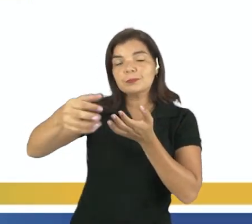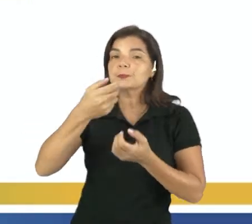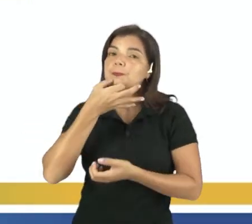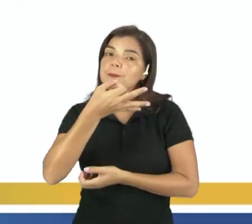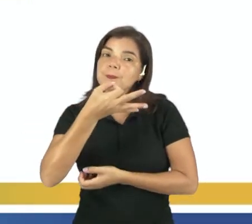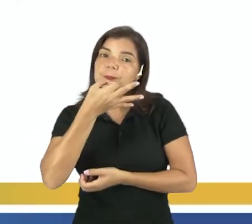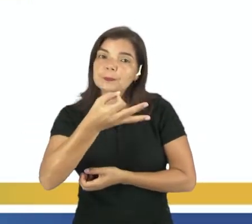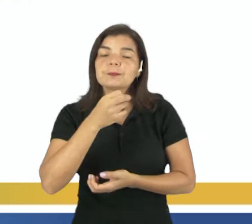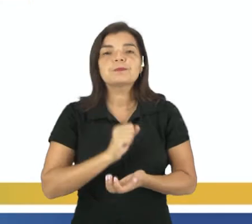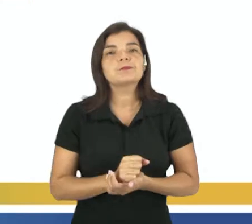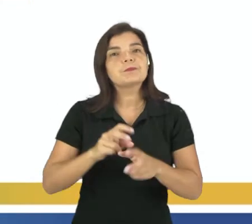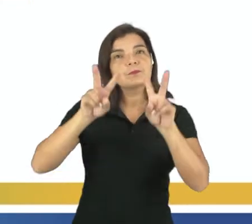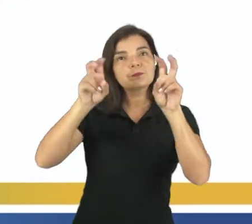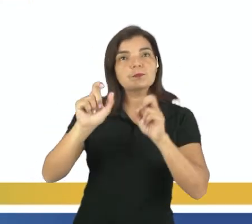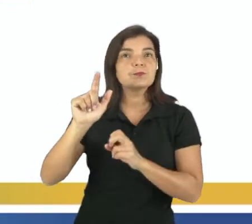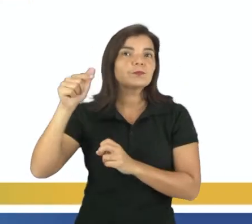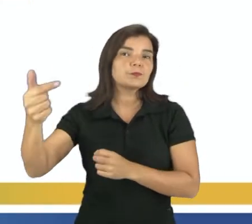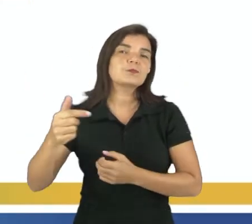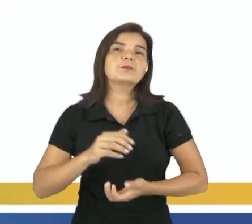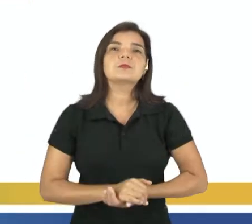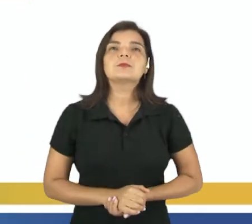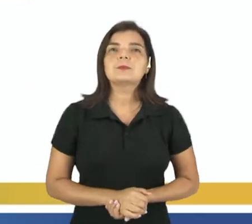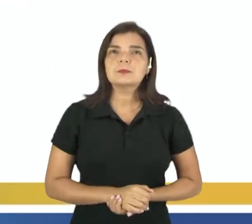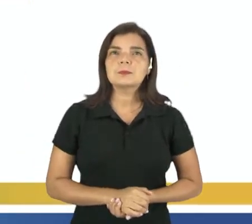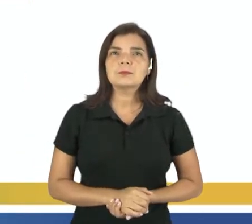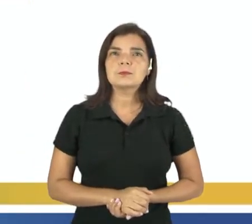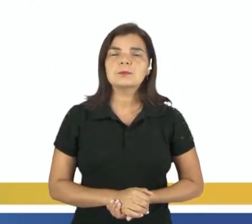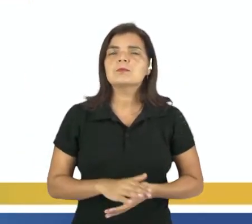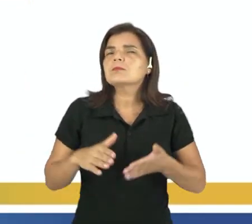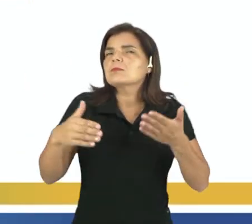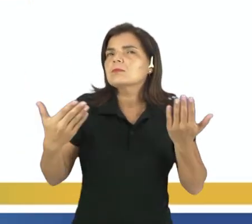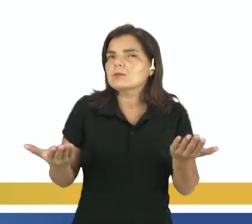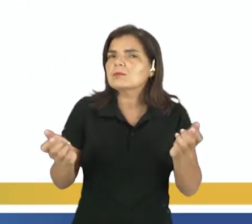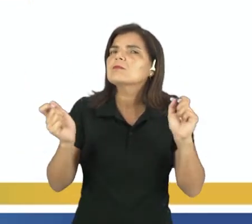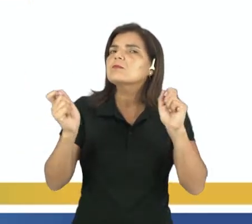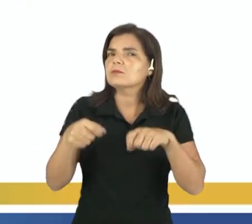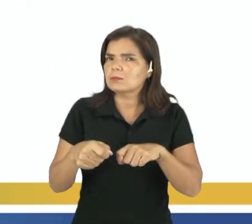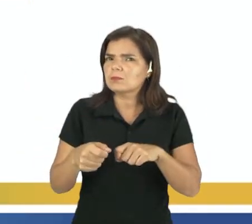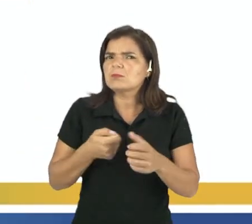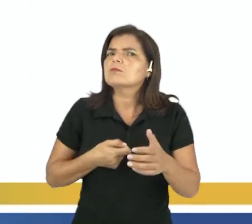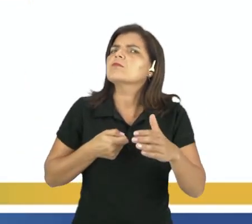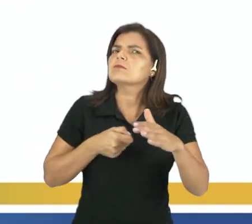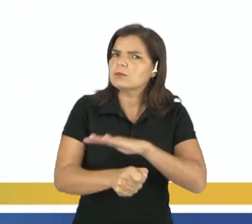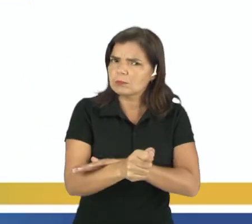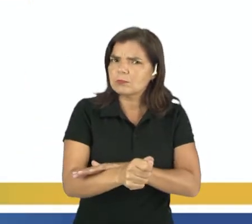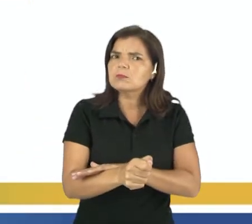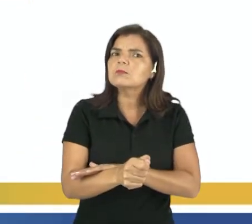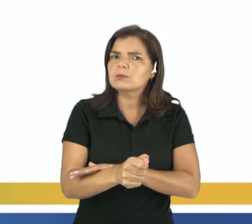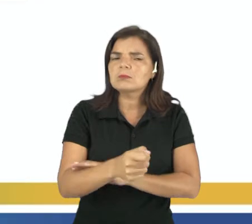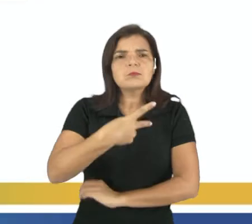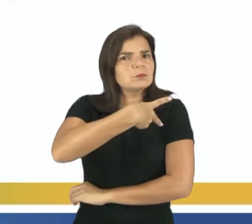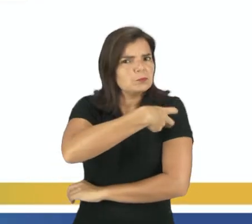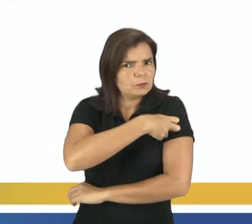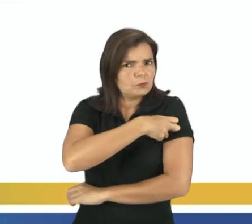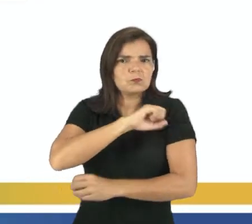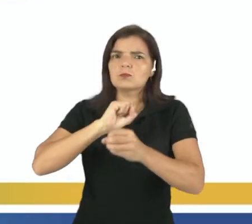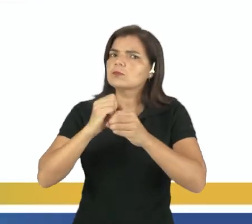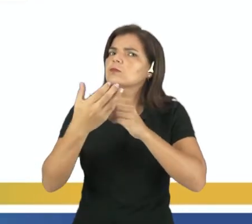opiniões. Agora olha o título da segunda reportagem. Afinal, posso ser obrigado a tomar a vacina